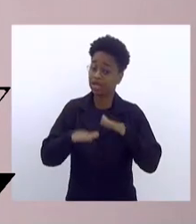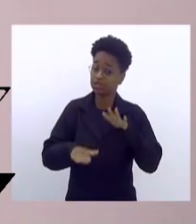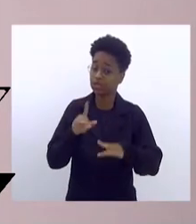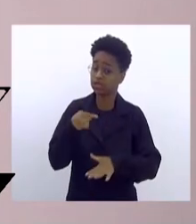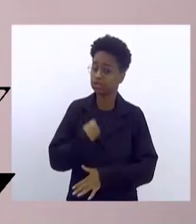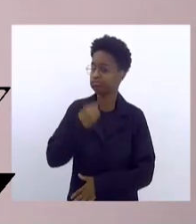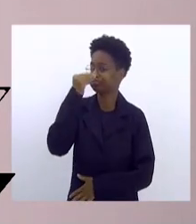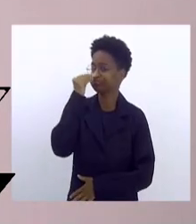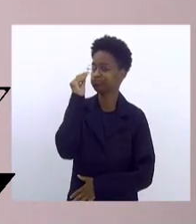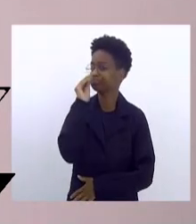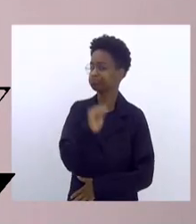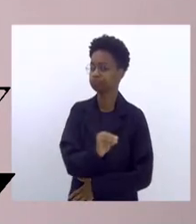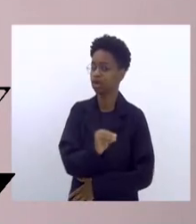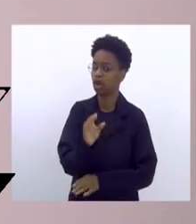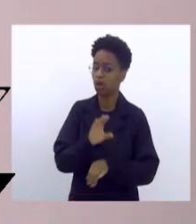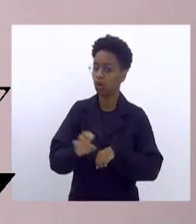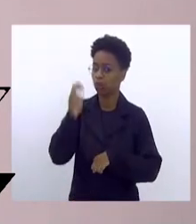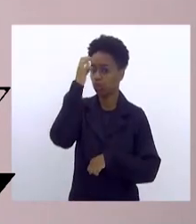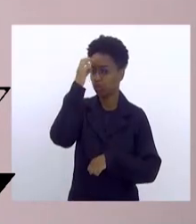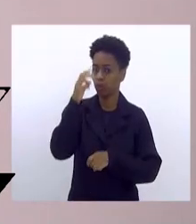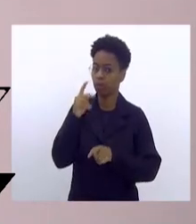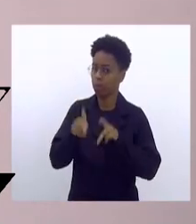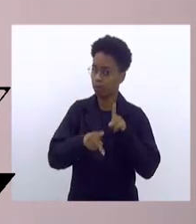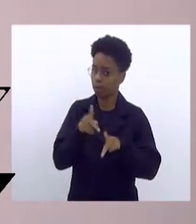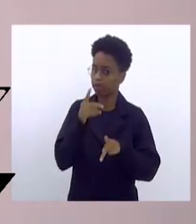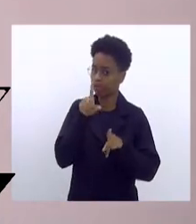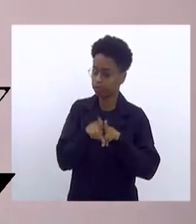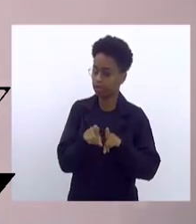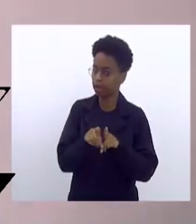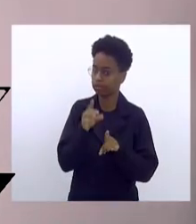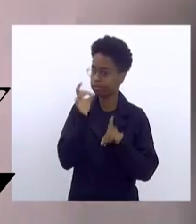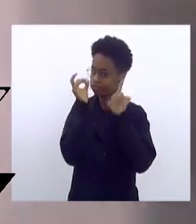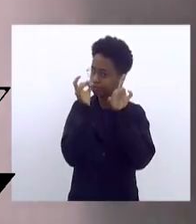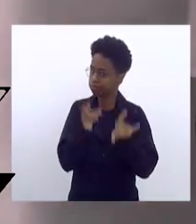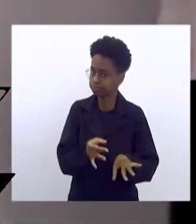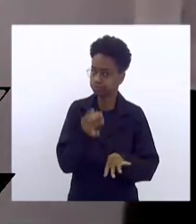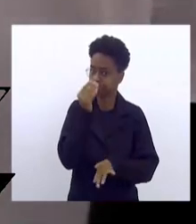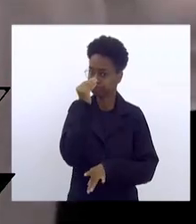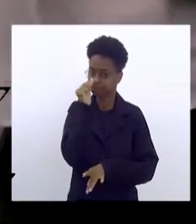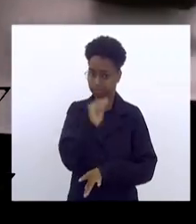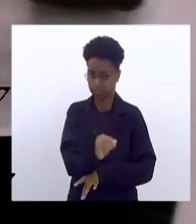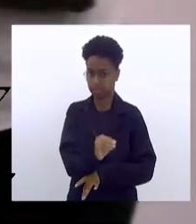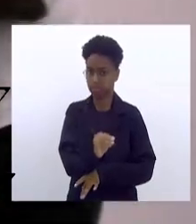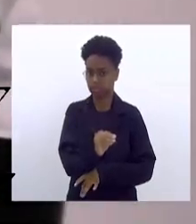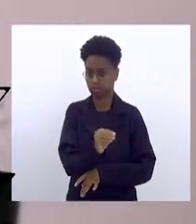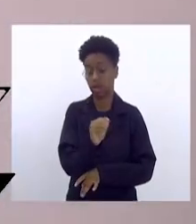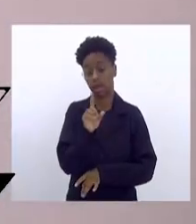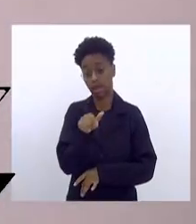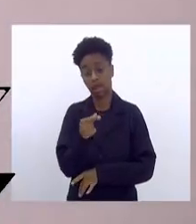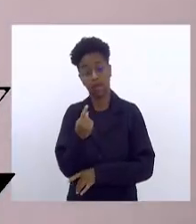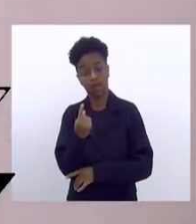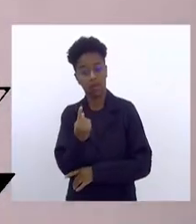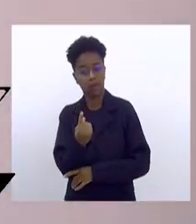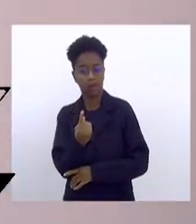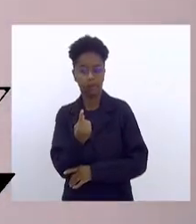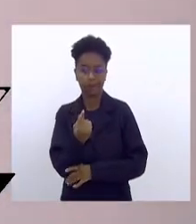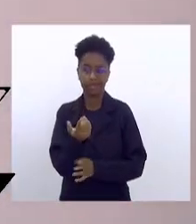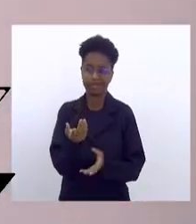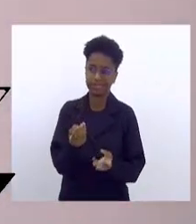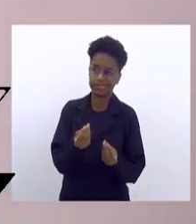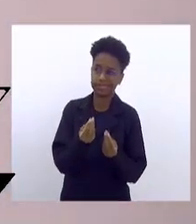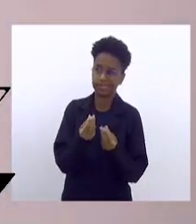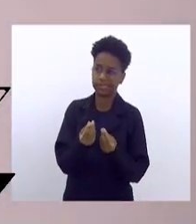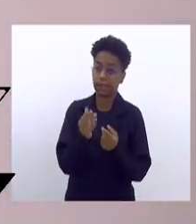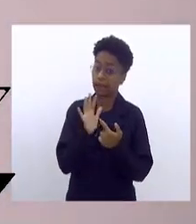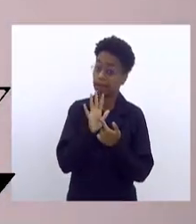desconsidera e desrespeita e esse é uma das expressões